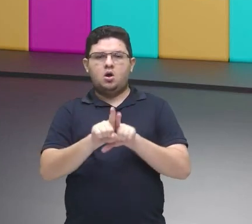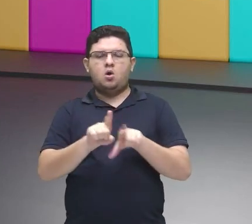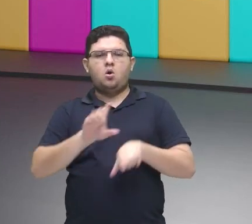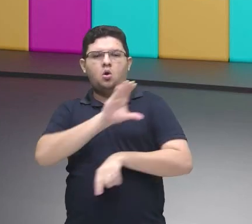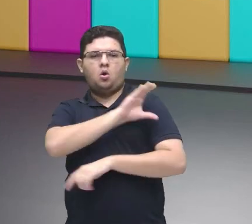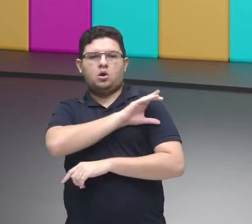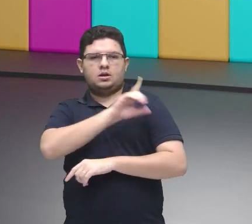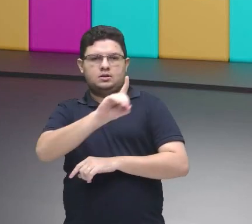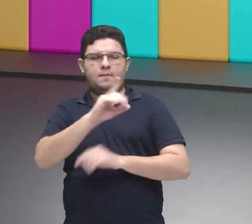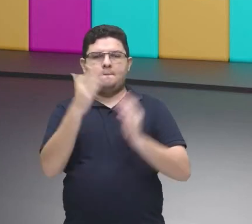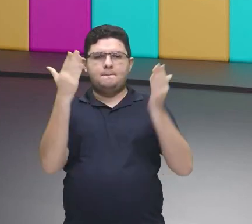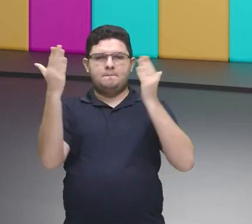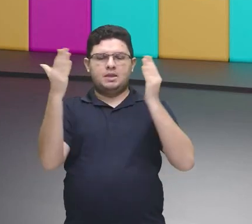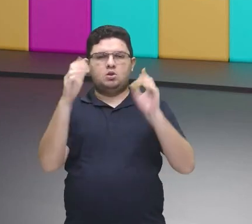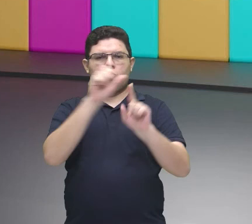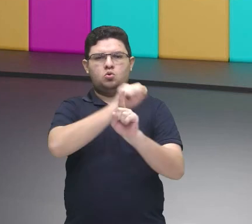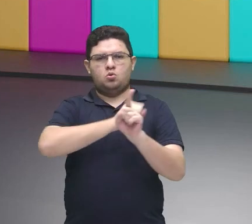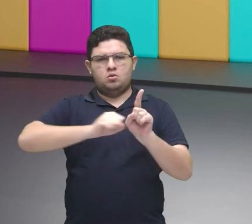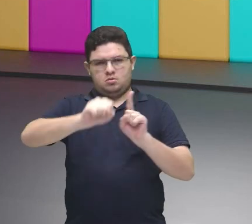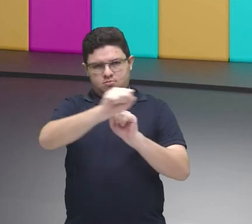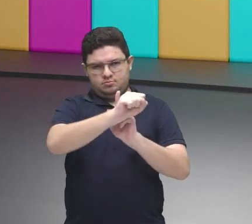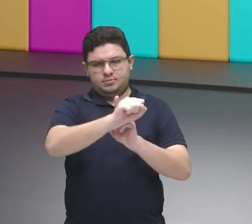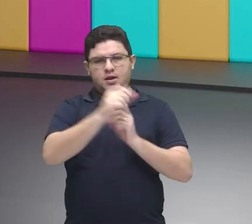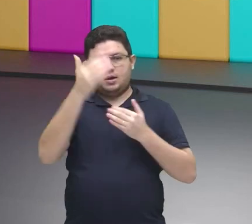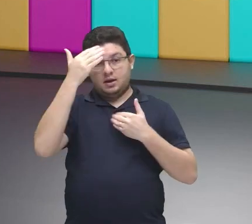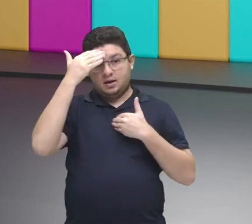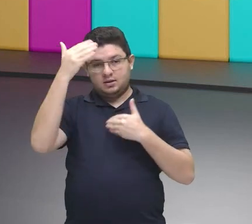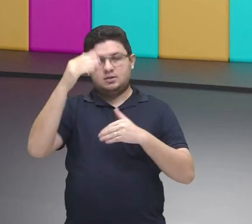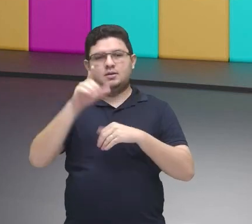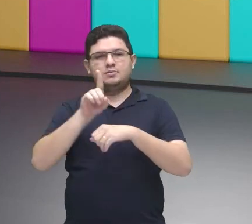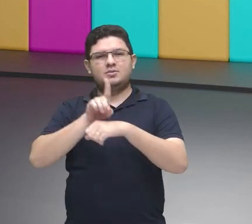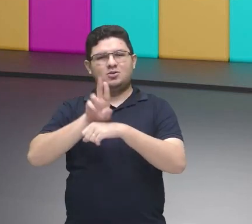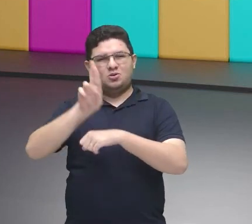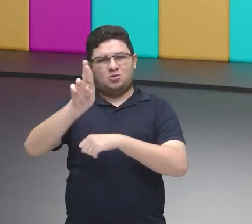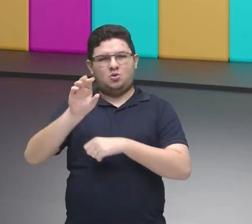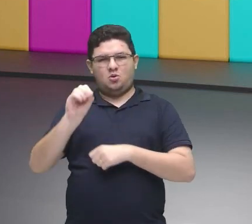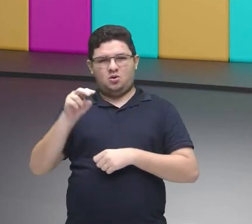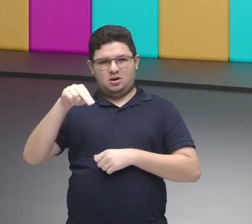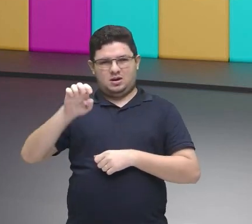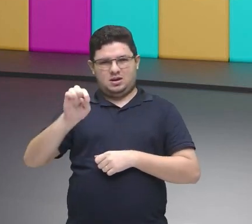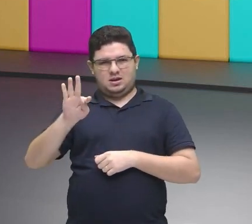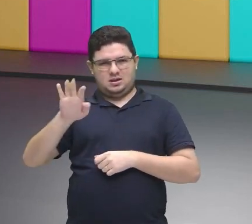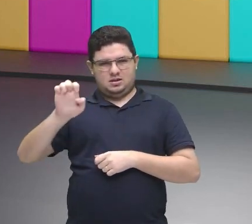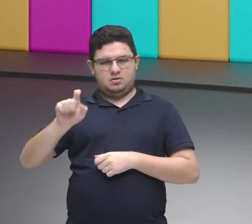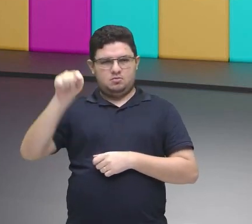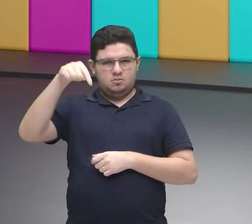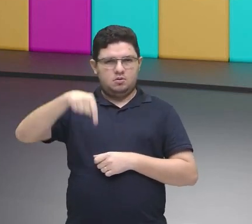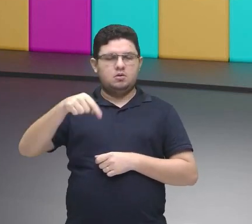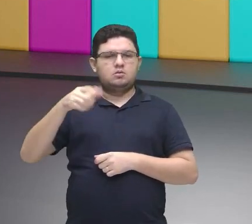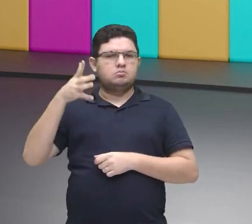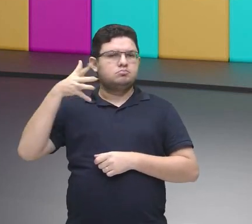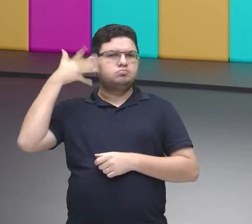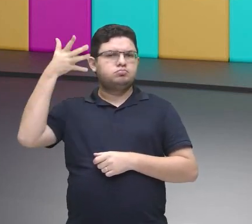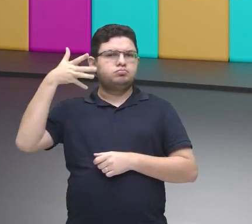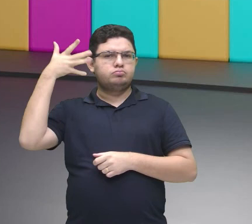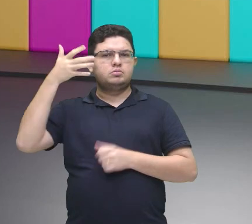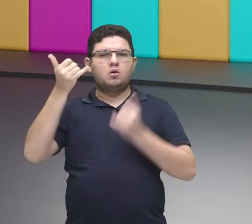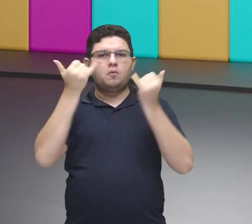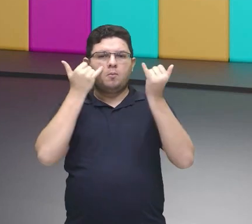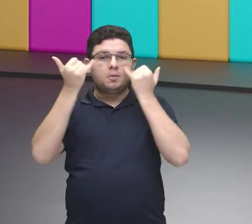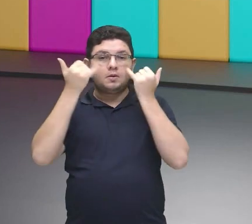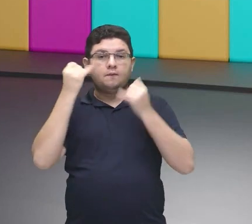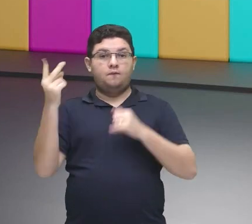imensamente a participação do Dr. Onete, pediatra, que veio contribuir com valiosas informações para você que está em